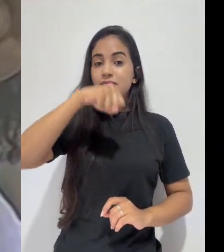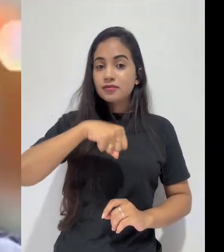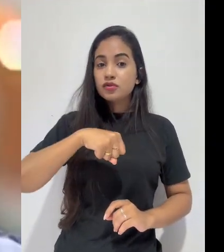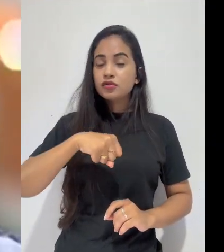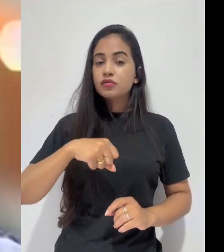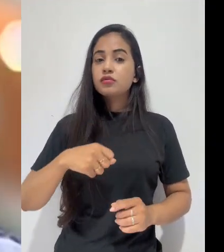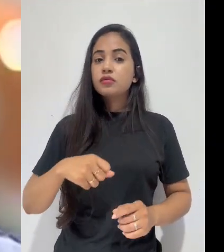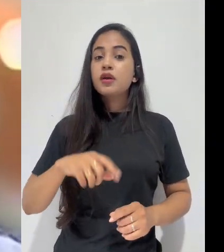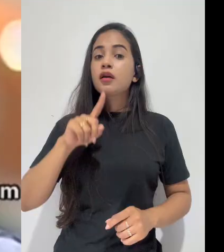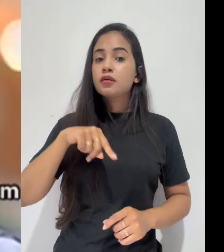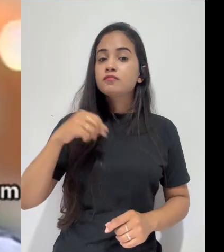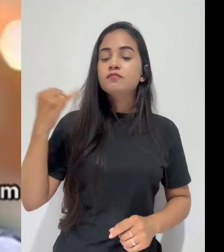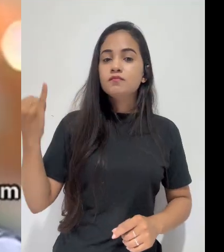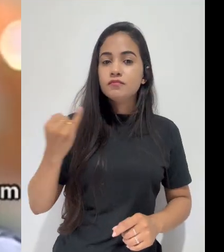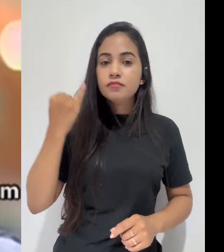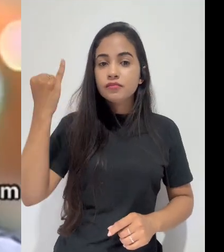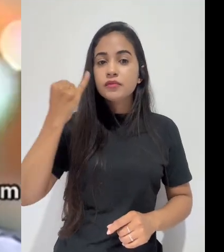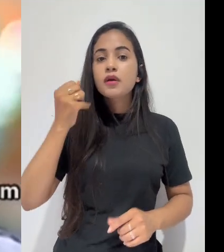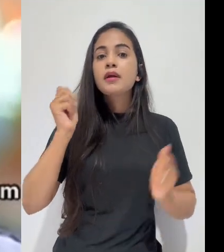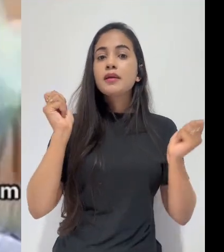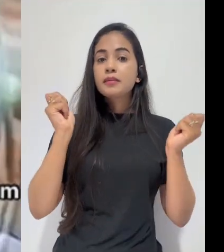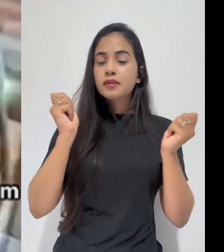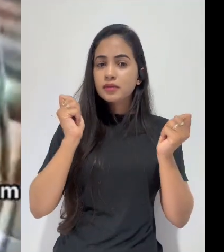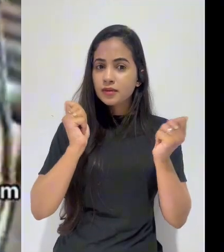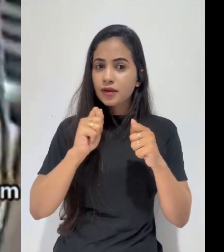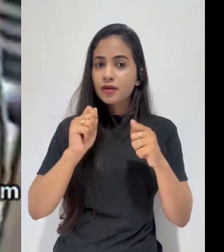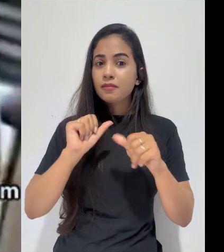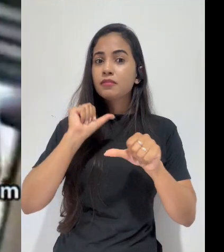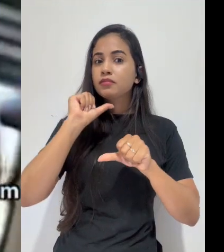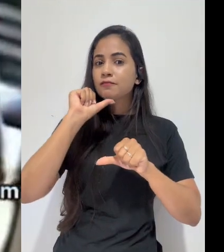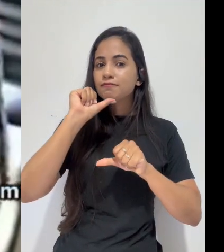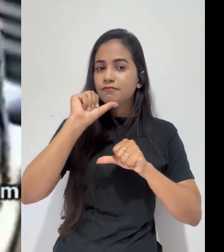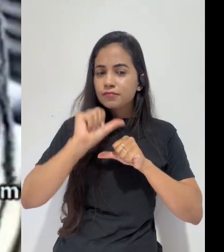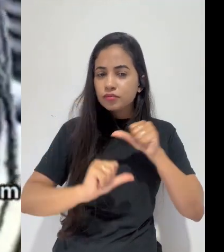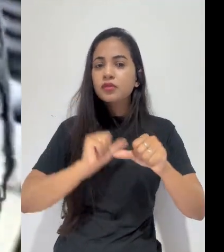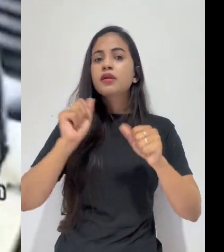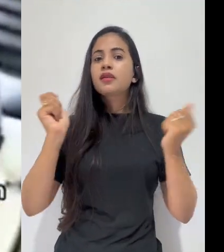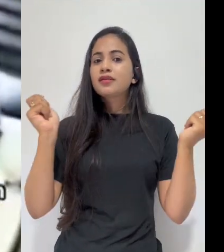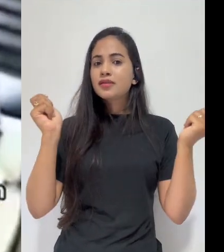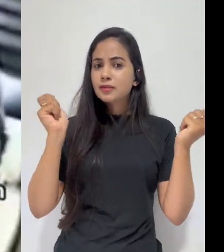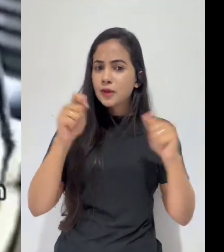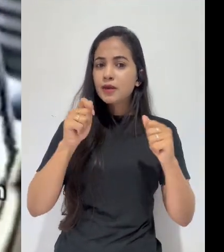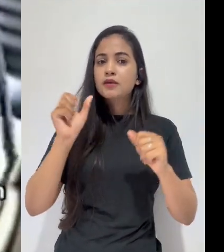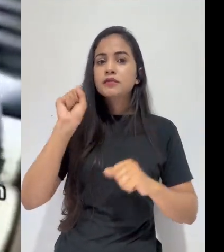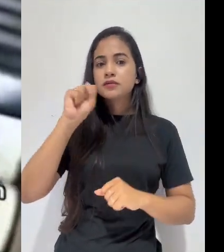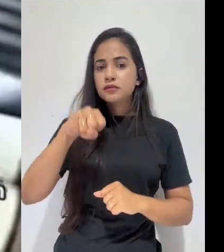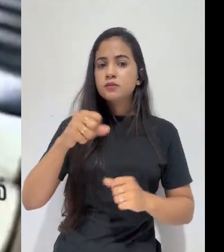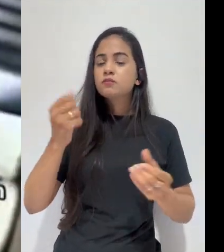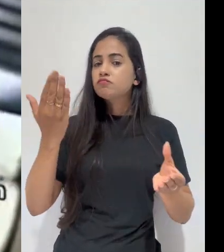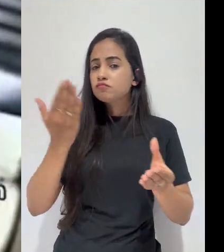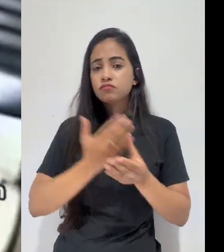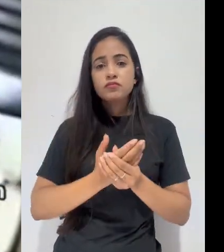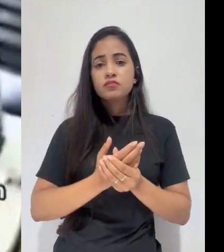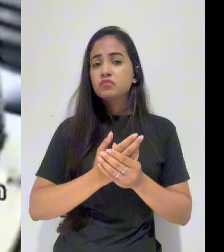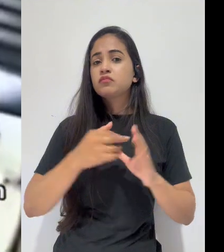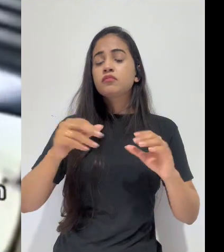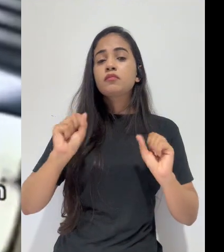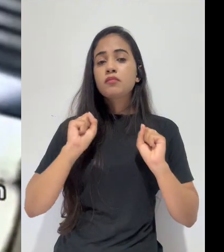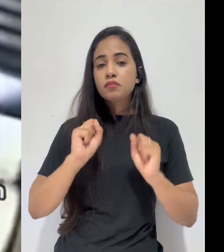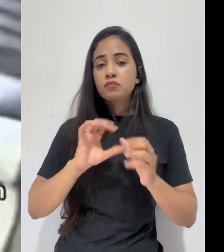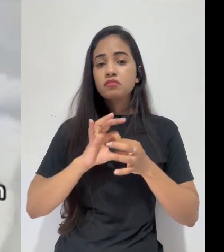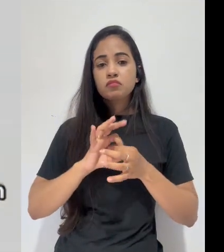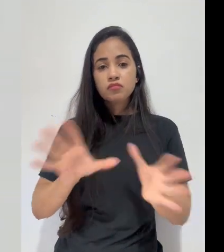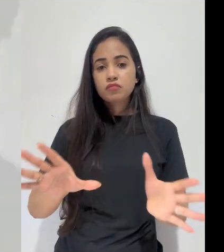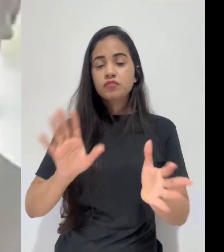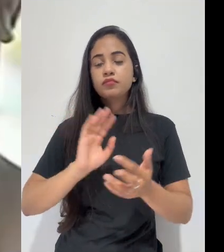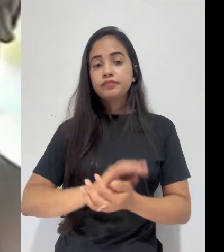uma coisa não natural e, portanto, que elas podem mudar, que elas podem interferir, que elas podem quebrar com essa norma, com essa